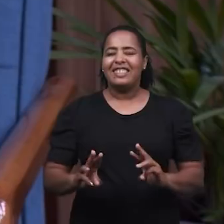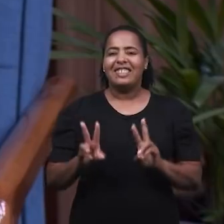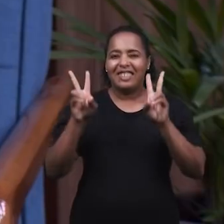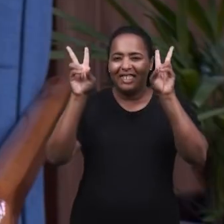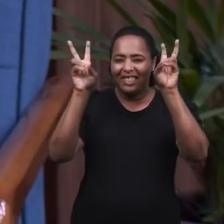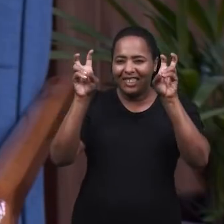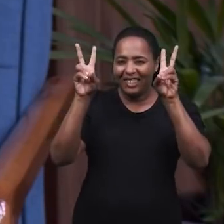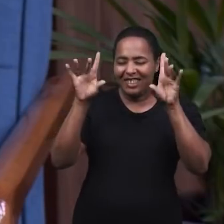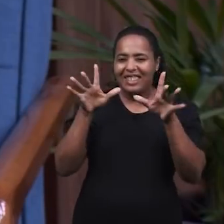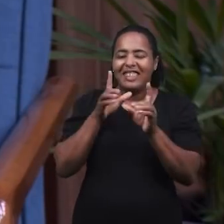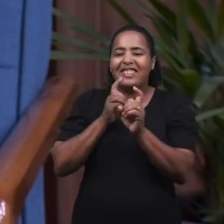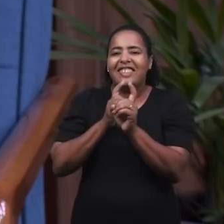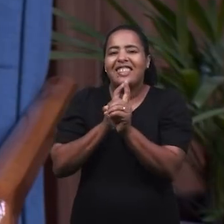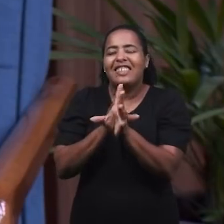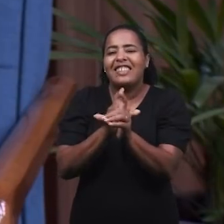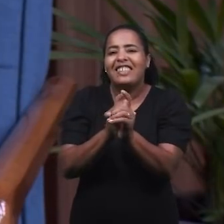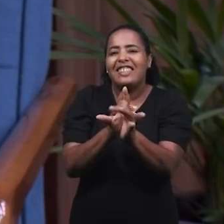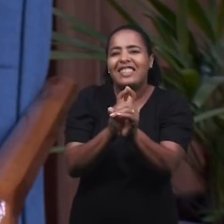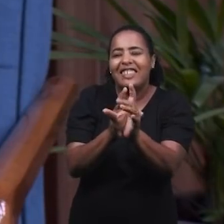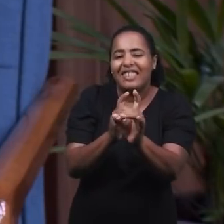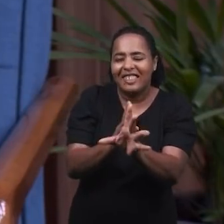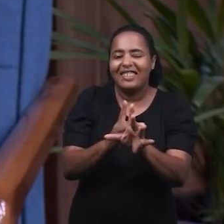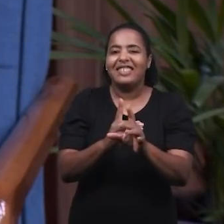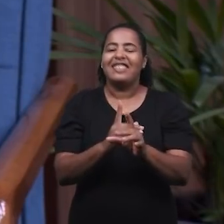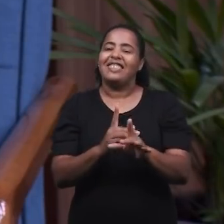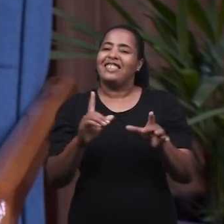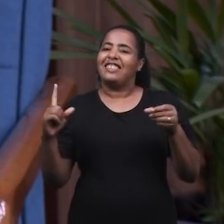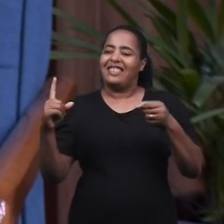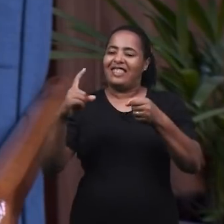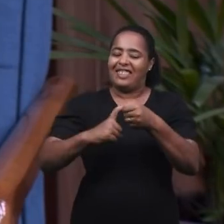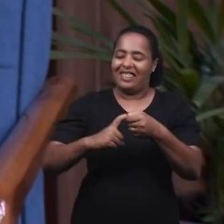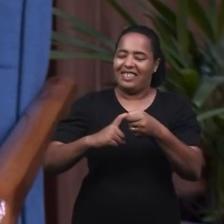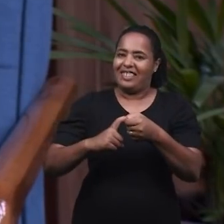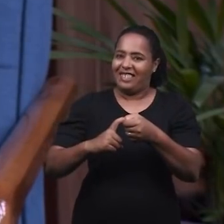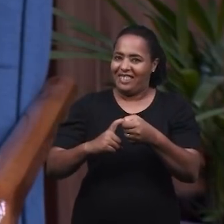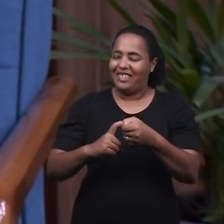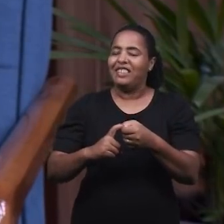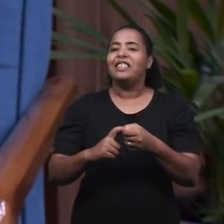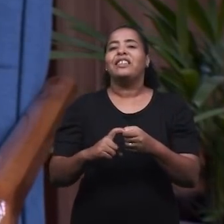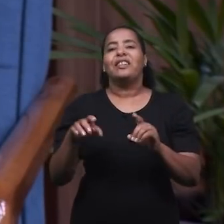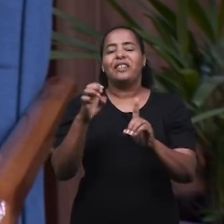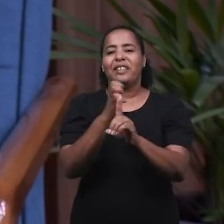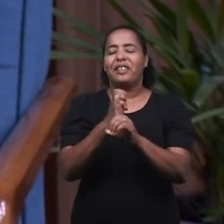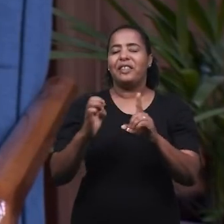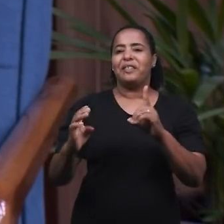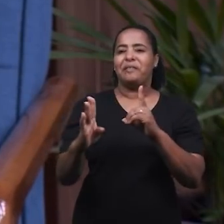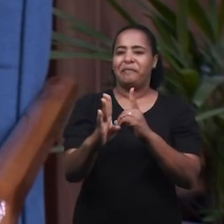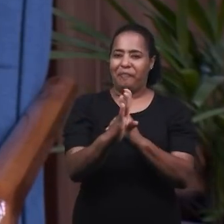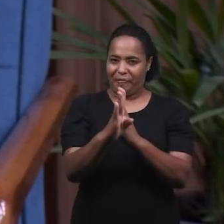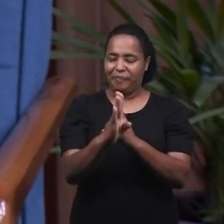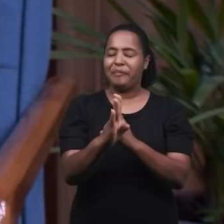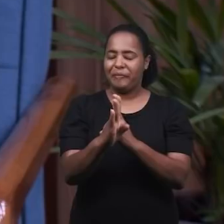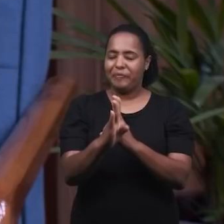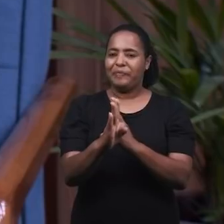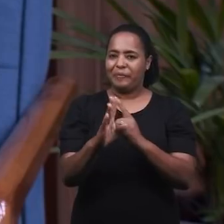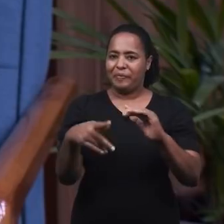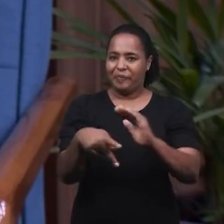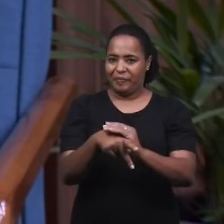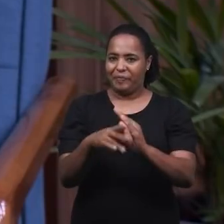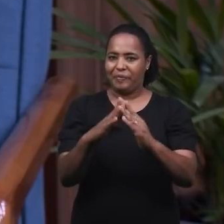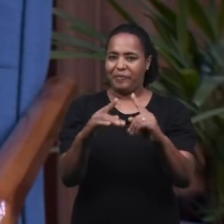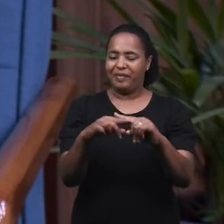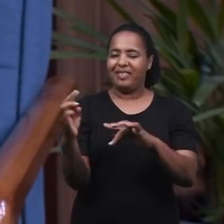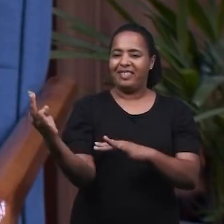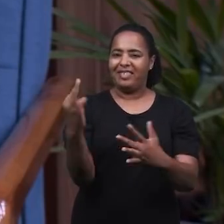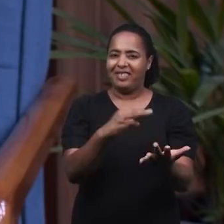temas doutrinários invariavelmente vinculados à Escola Bíblica Dominical da Igreja Cristã Maranata, que é